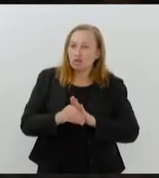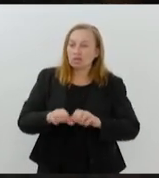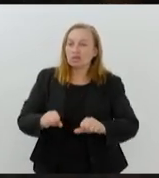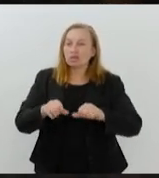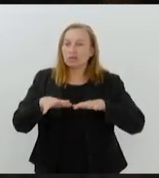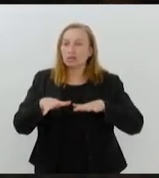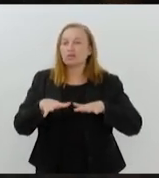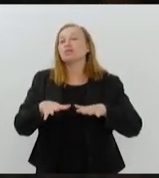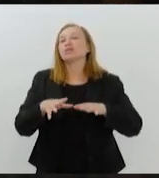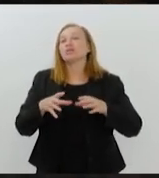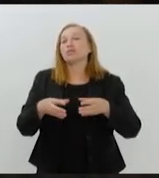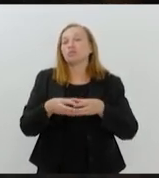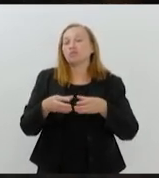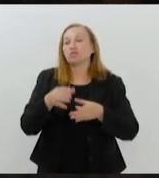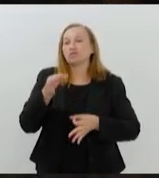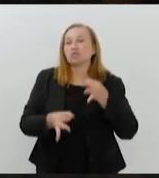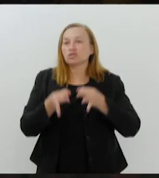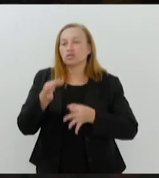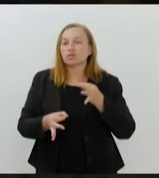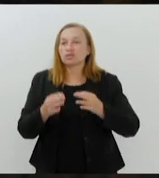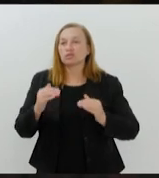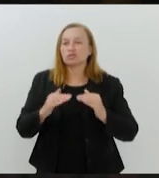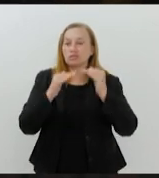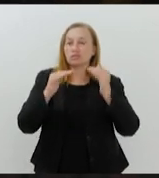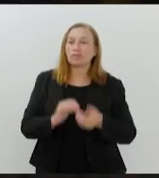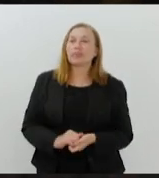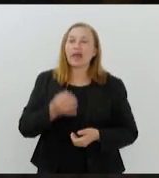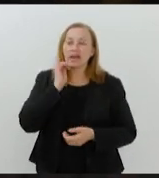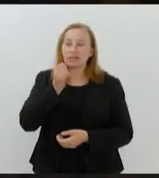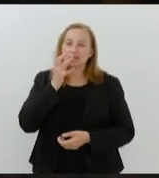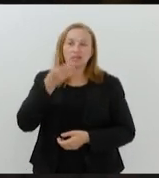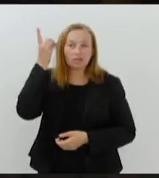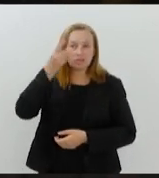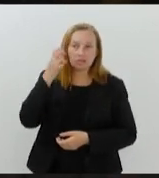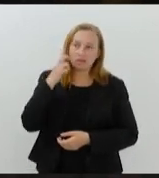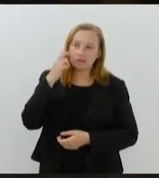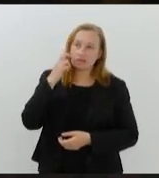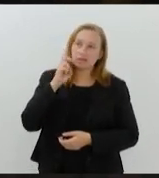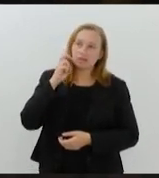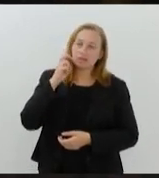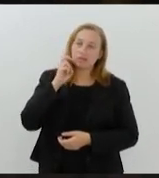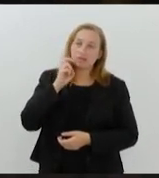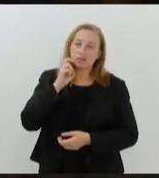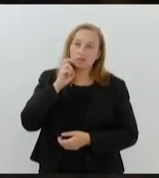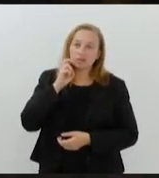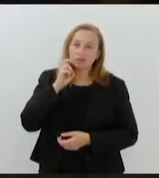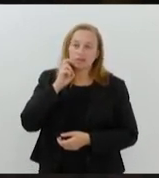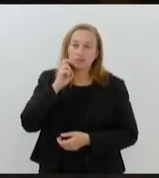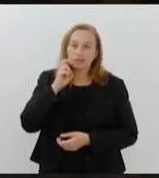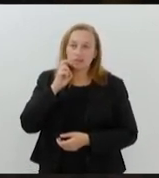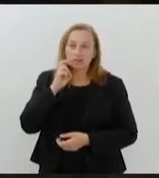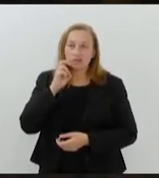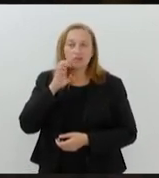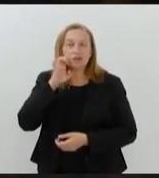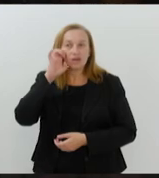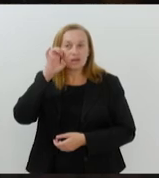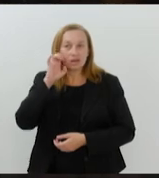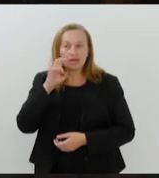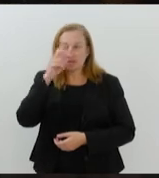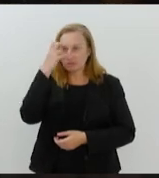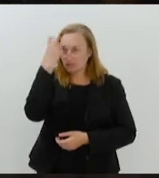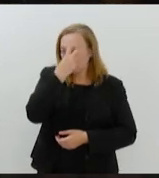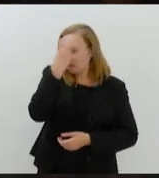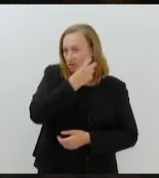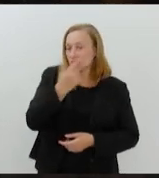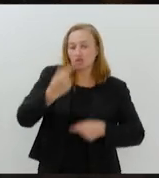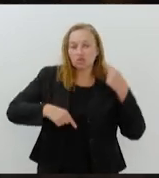Municipais e Desenvolvimento Regional favorável. Relatores, deputada Verônica Lima e Renato Machado. Em discussão, não havendo